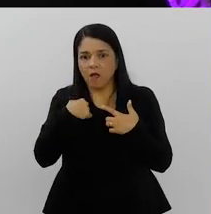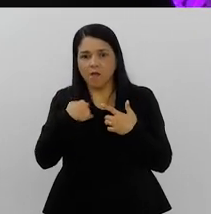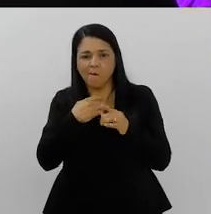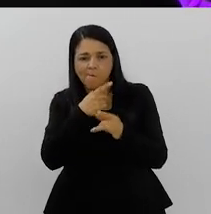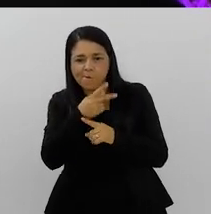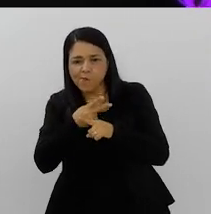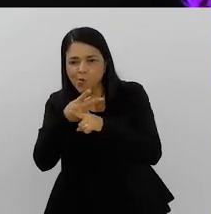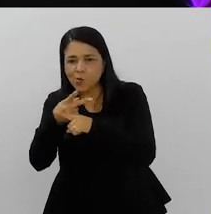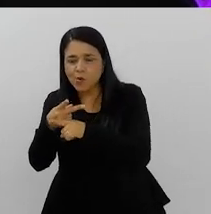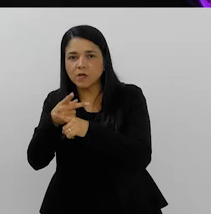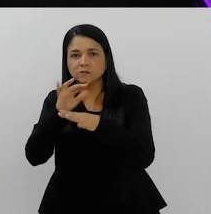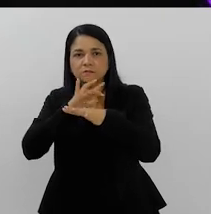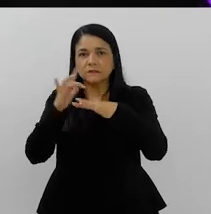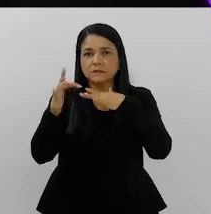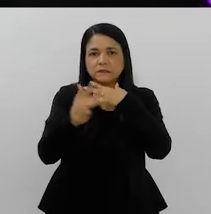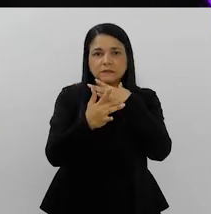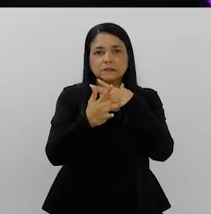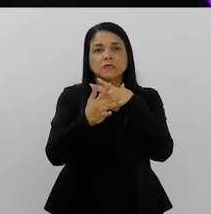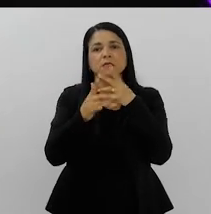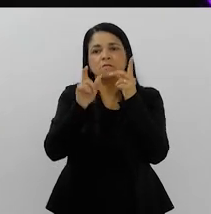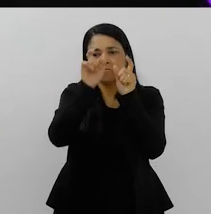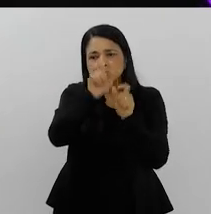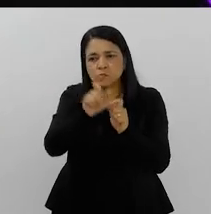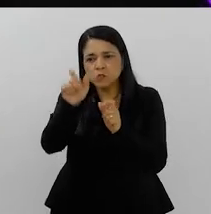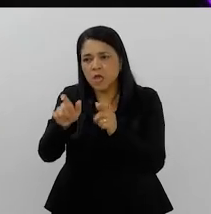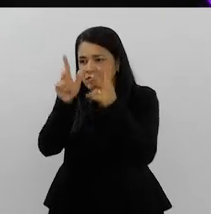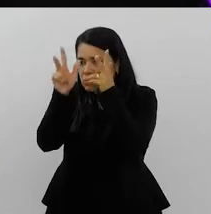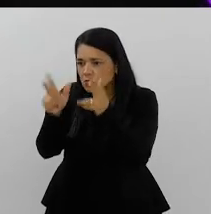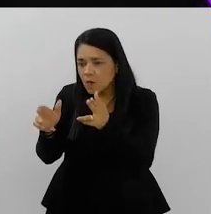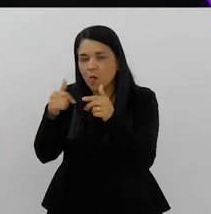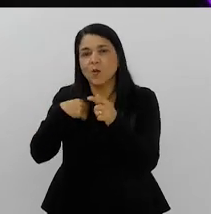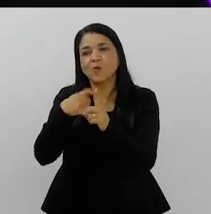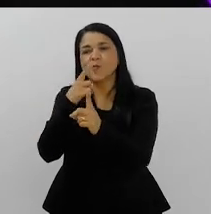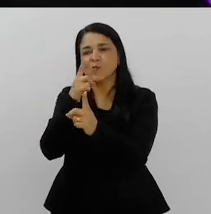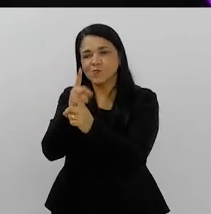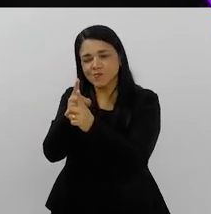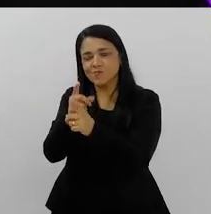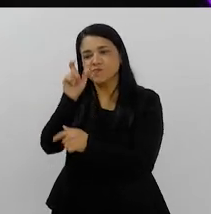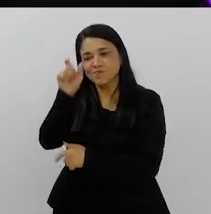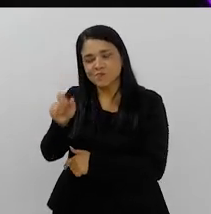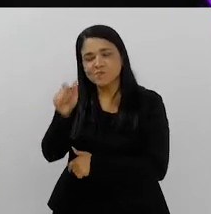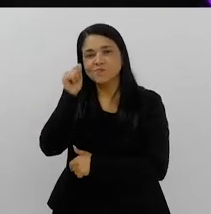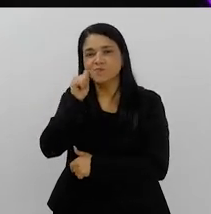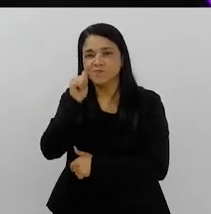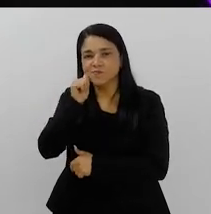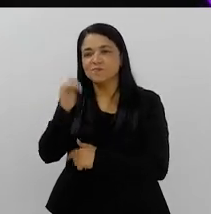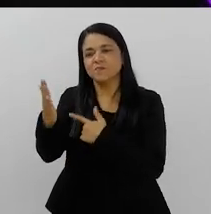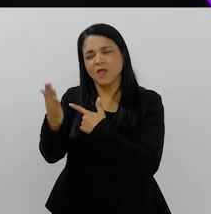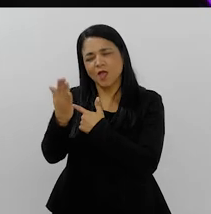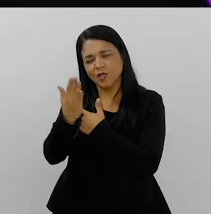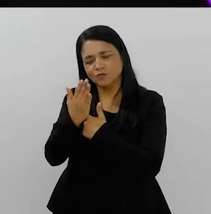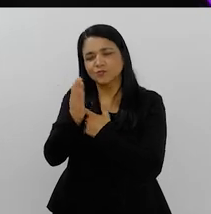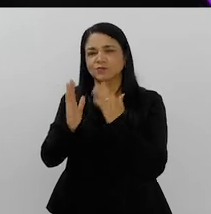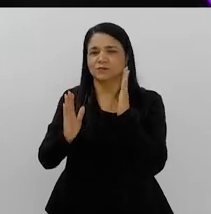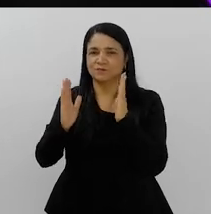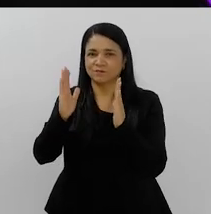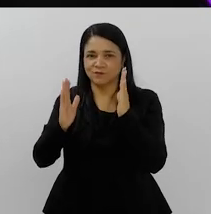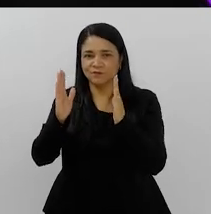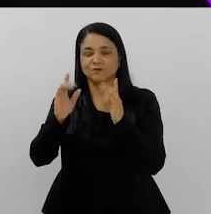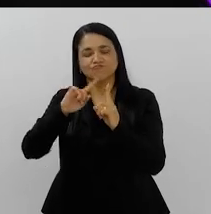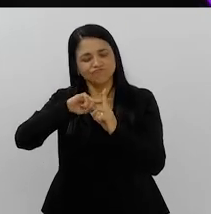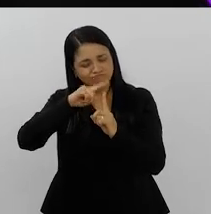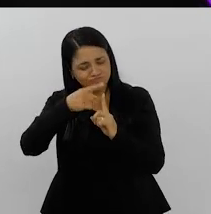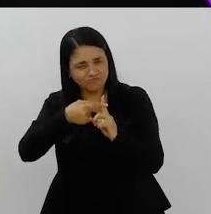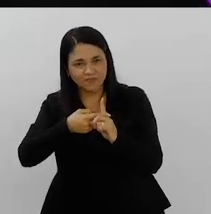procurar em rede social mulheres que passou pelo mesmo processo e achei uma pessoa muito importante que também me ajudou muito nesse período que